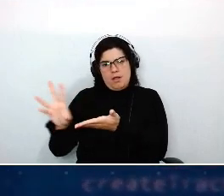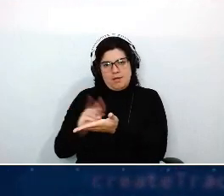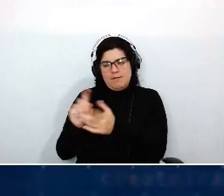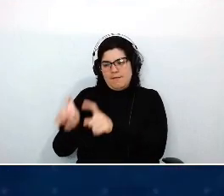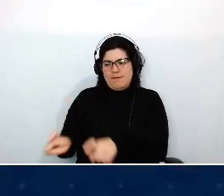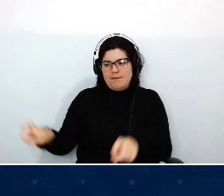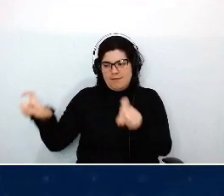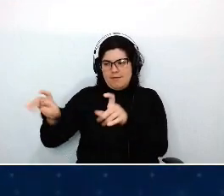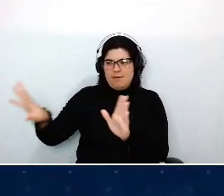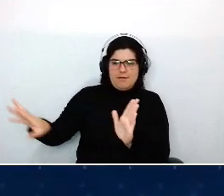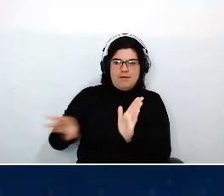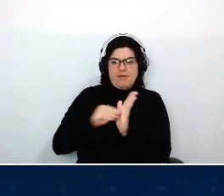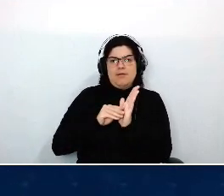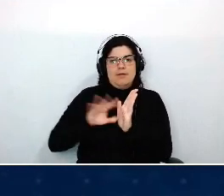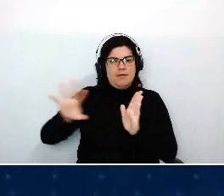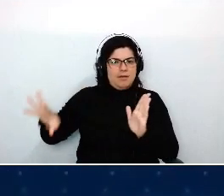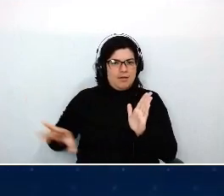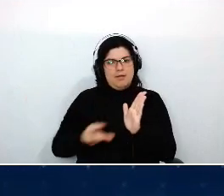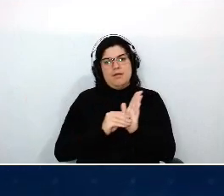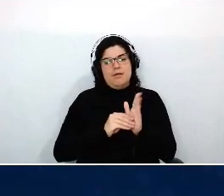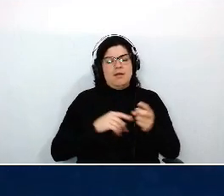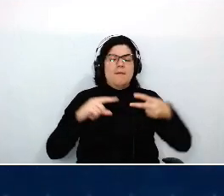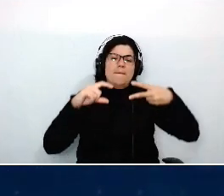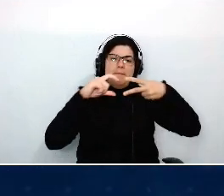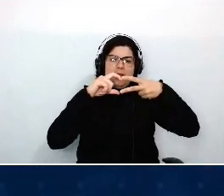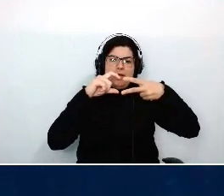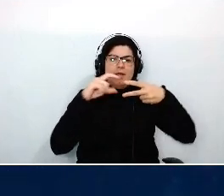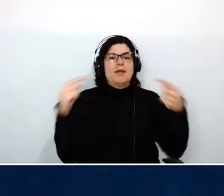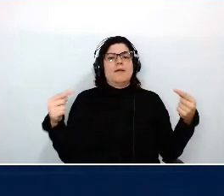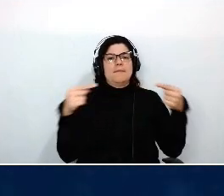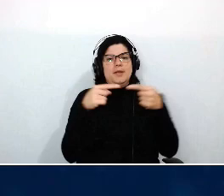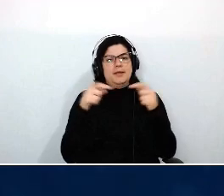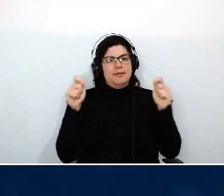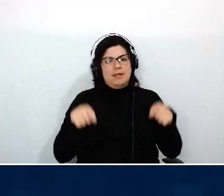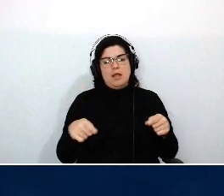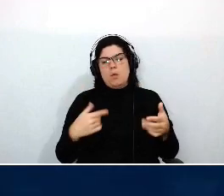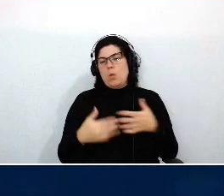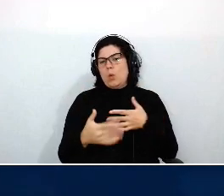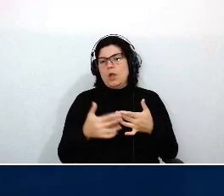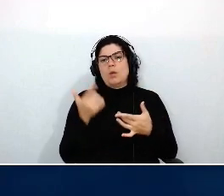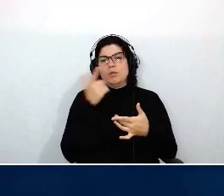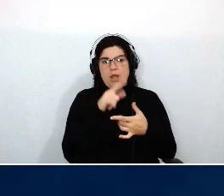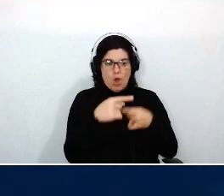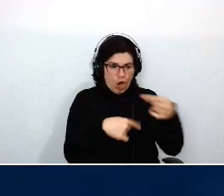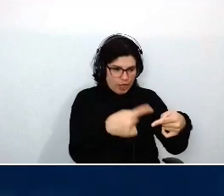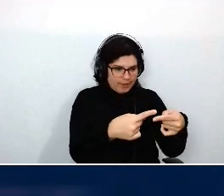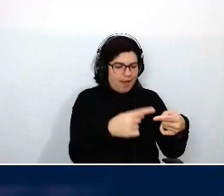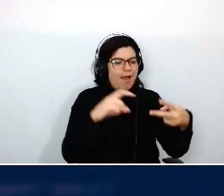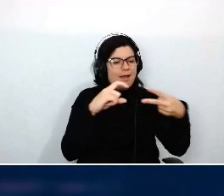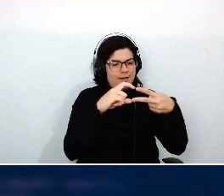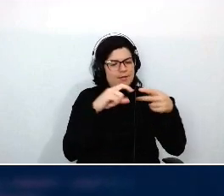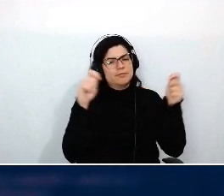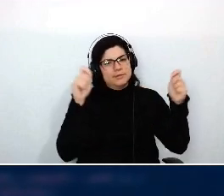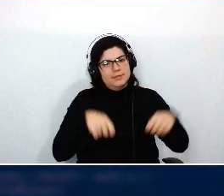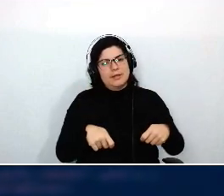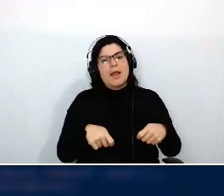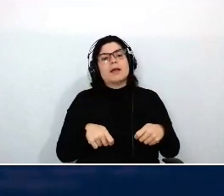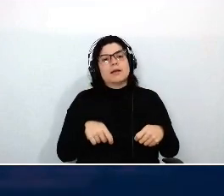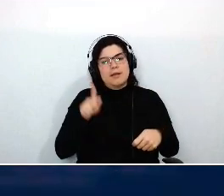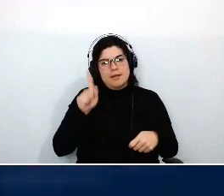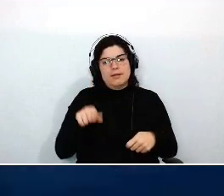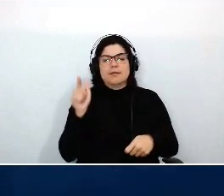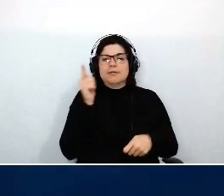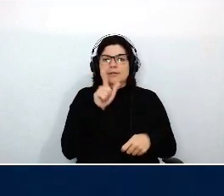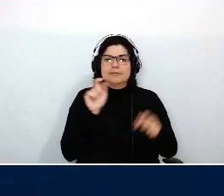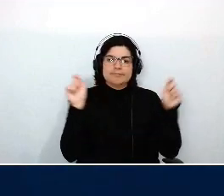compila para PHP. Tá? E, enfim, em qualquer lugar que rodar PHP vai rodar. É um PHP feio, mas é PHP e roda.